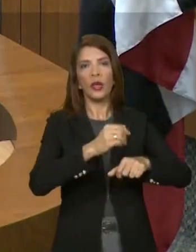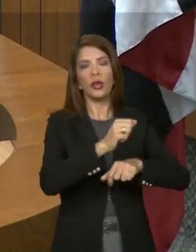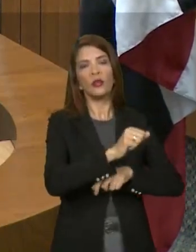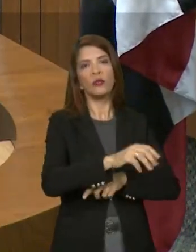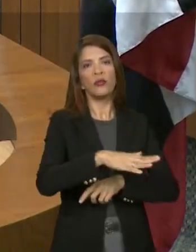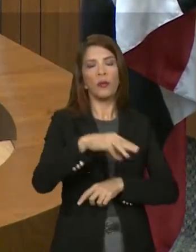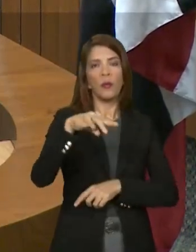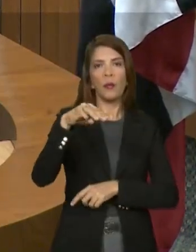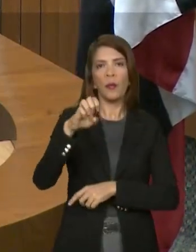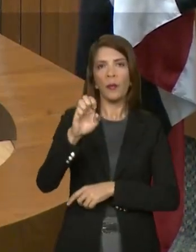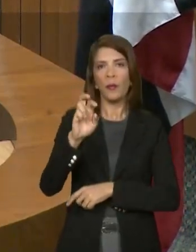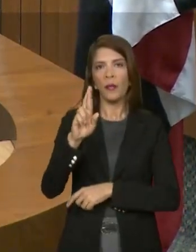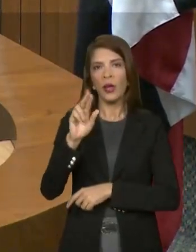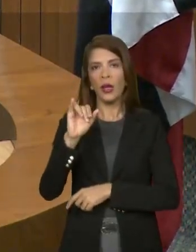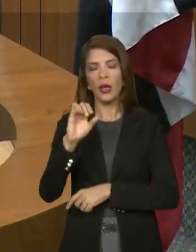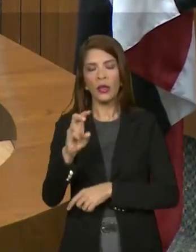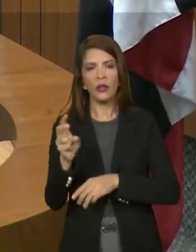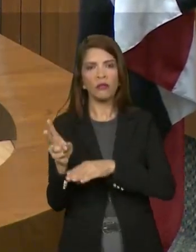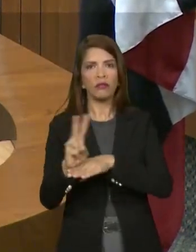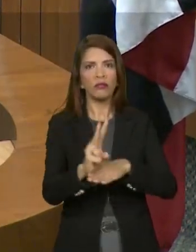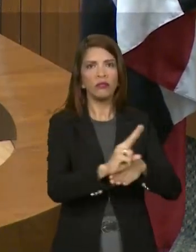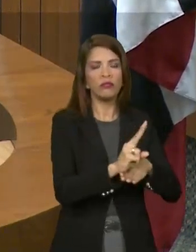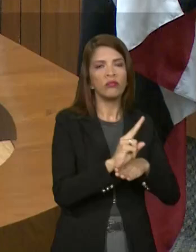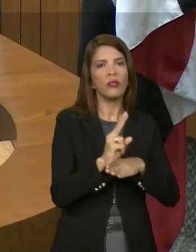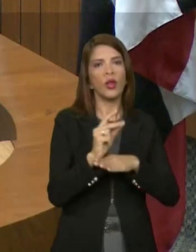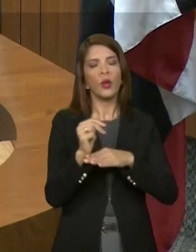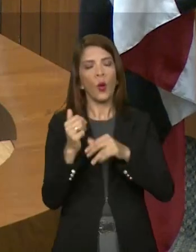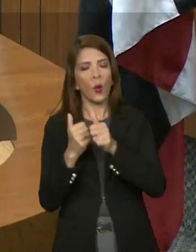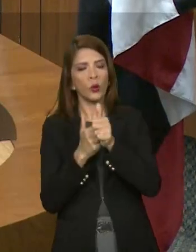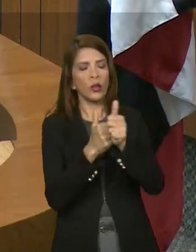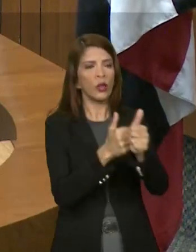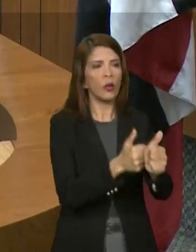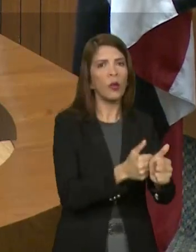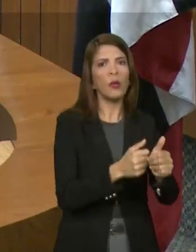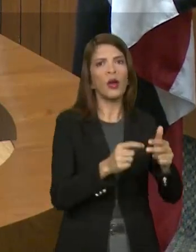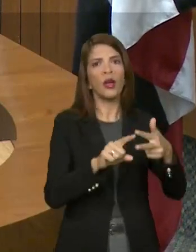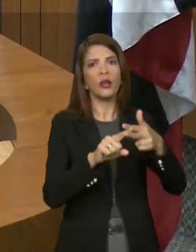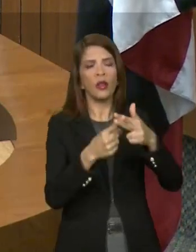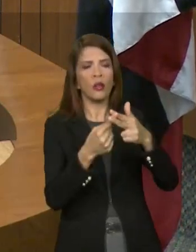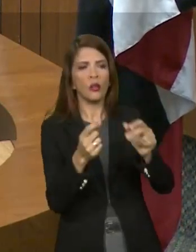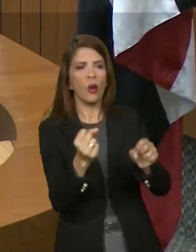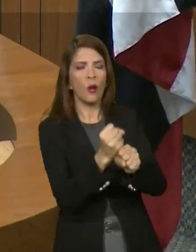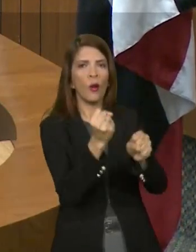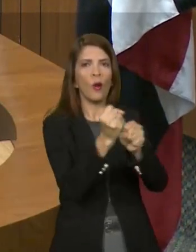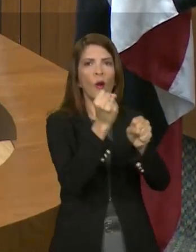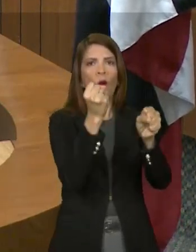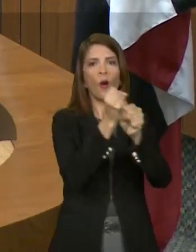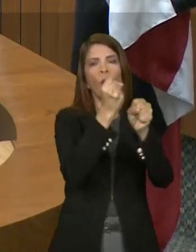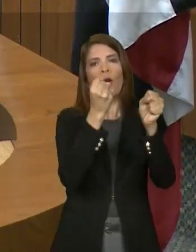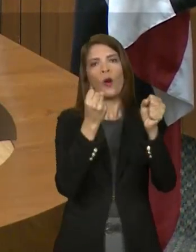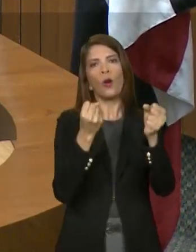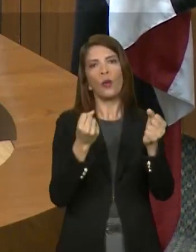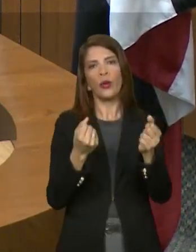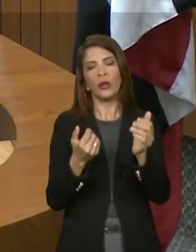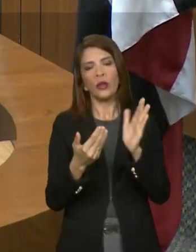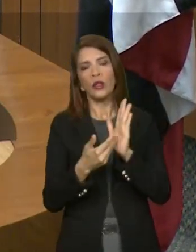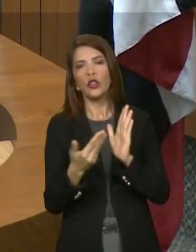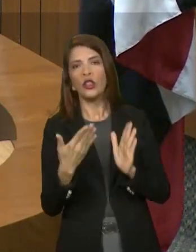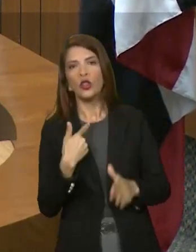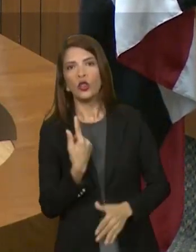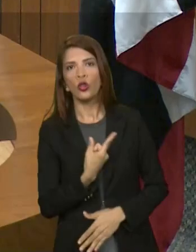vistoriando, presenciando, acompanhando várias obras de nossas indicações do deputado Júnior